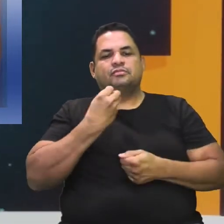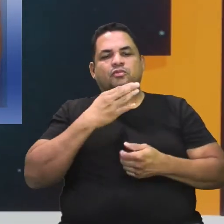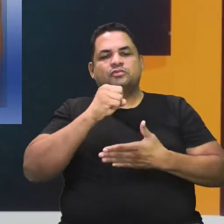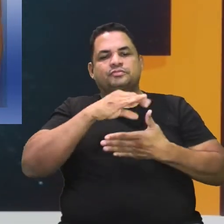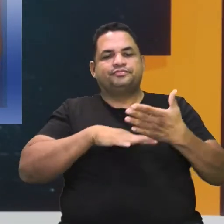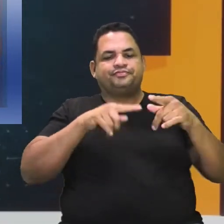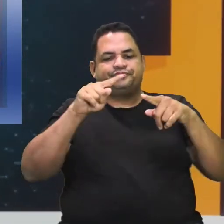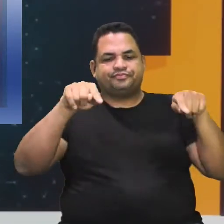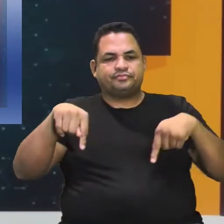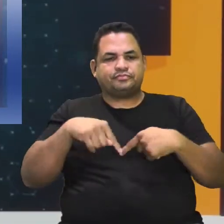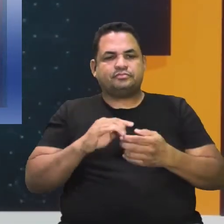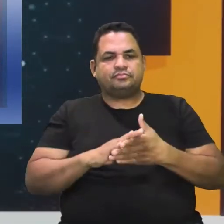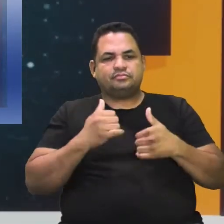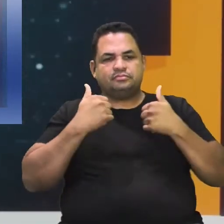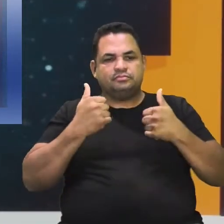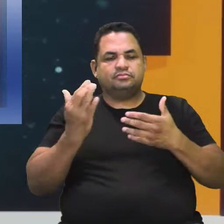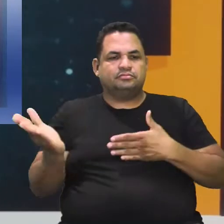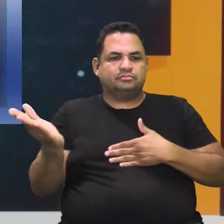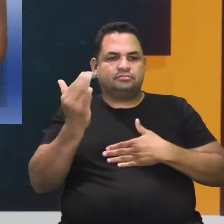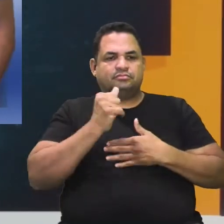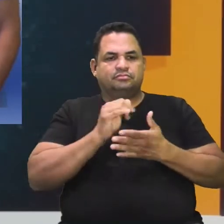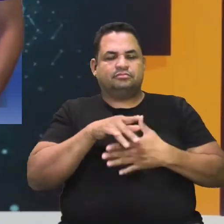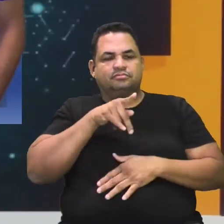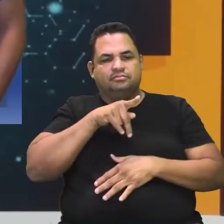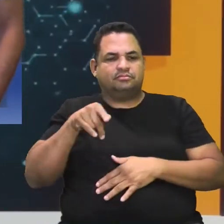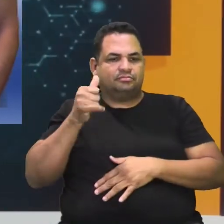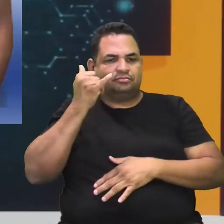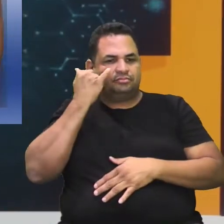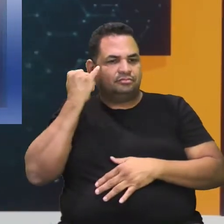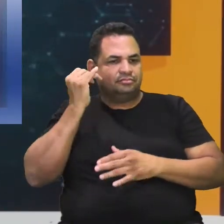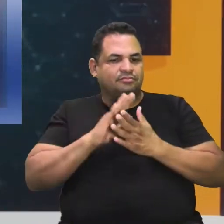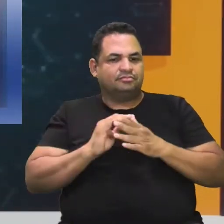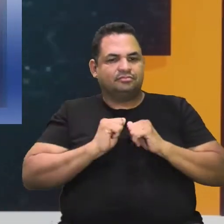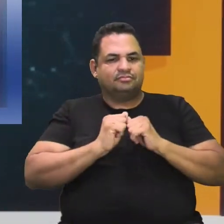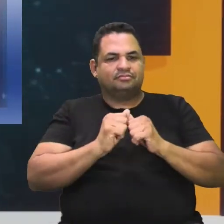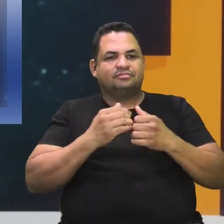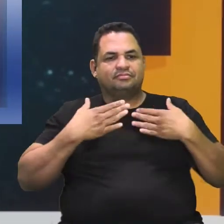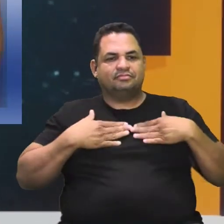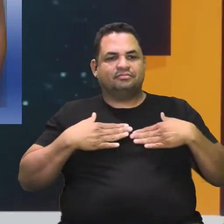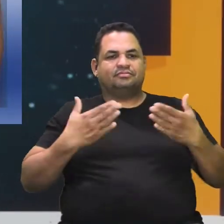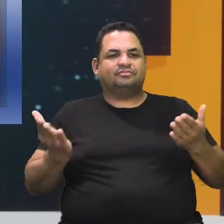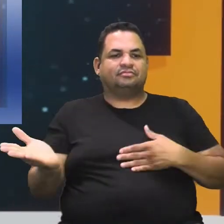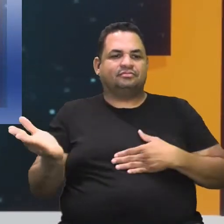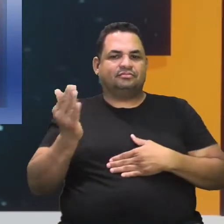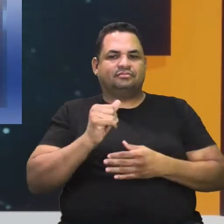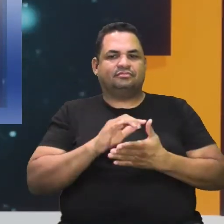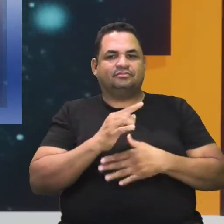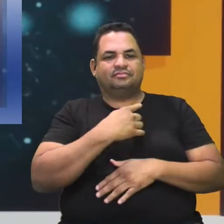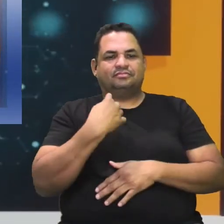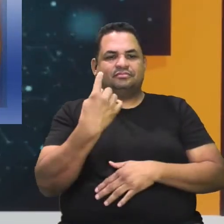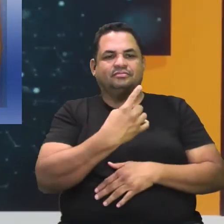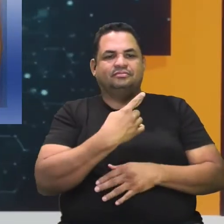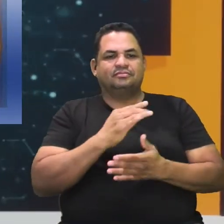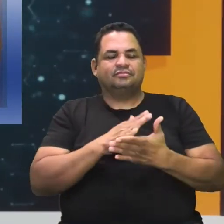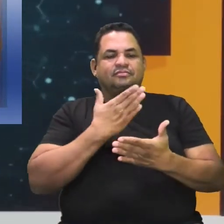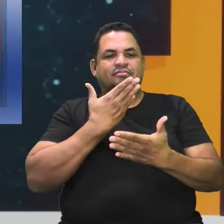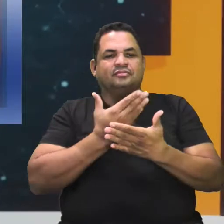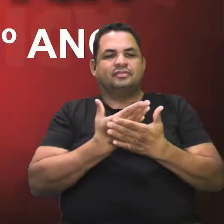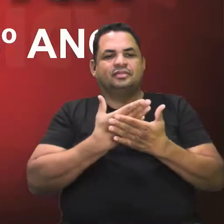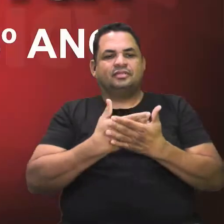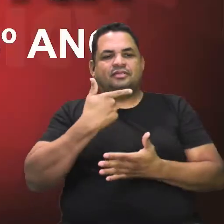de sala, tá certo? Beleza? Vamos junto, professor Sâmio? Tá tranquilo, favorável? Então vem com a gente que nós estamos na